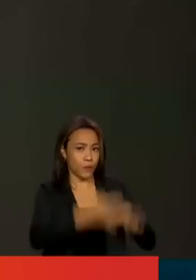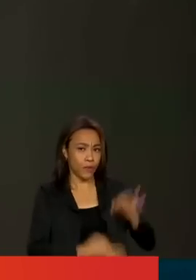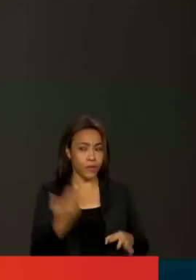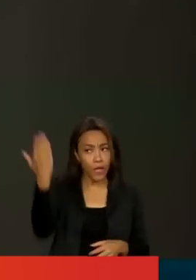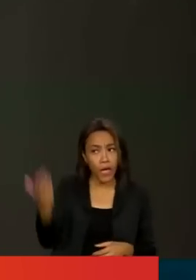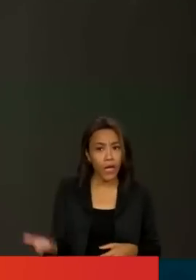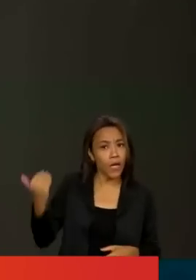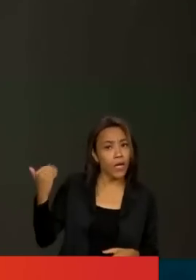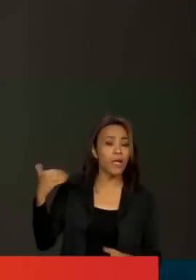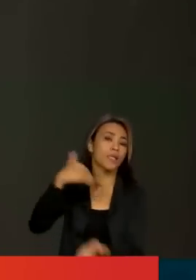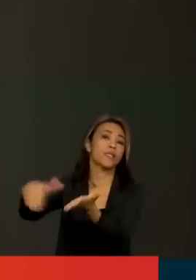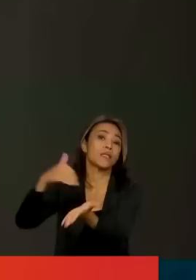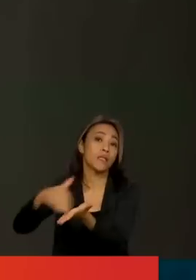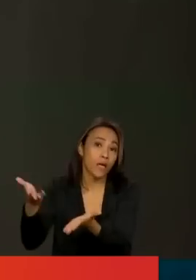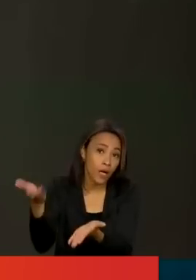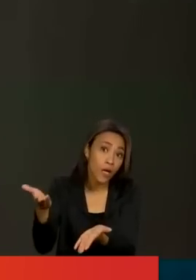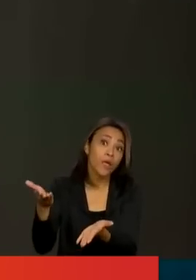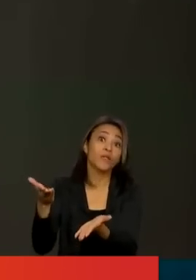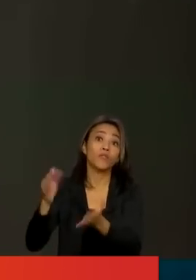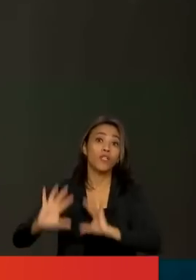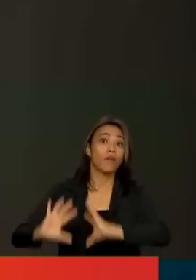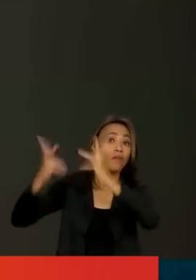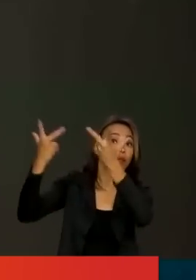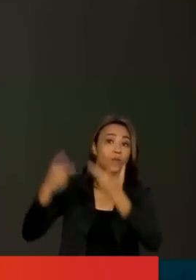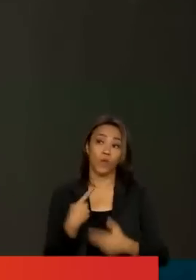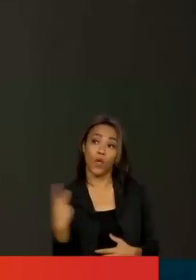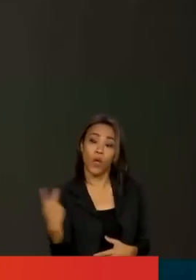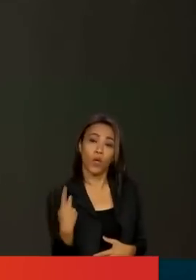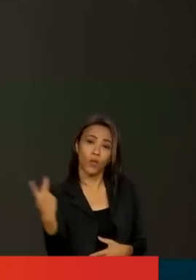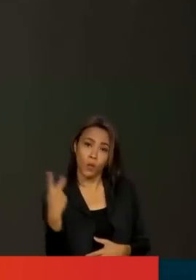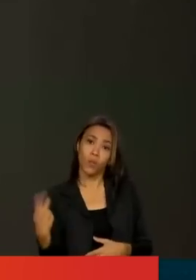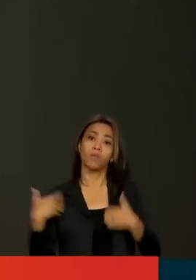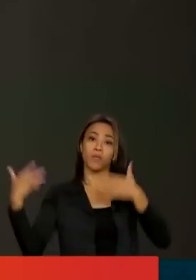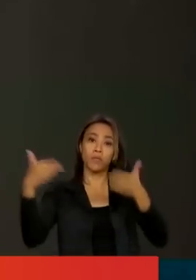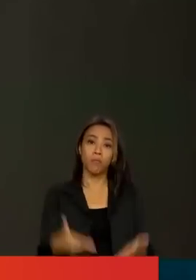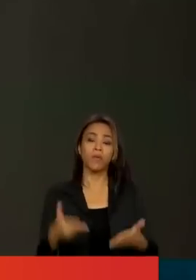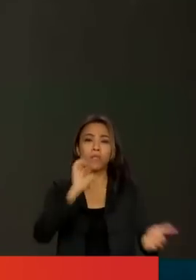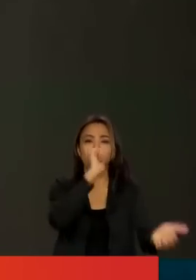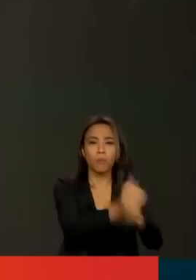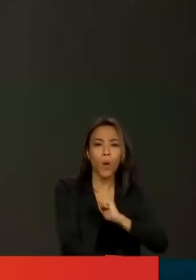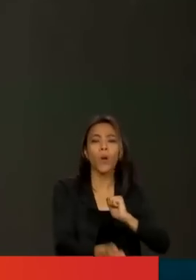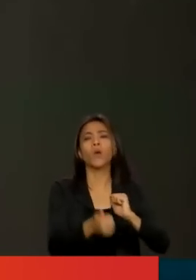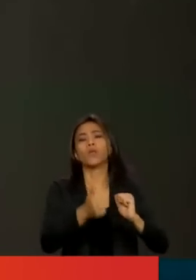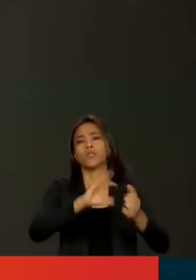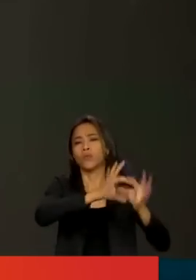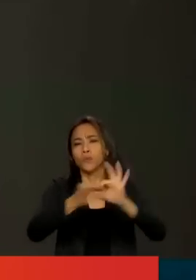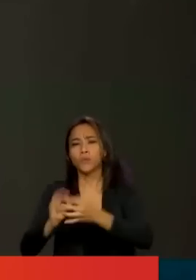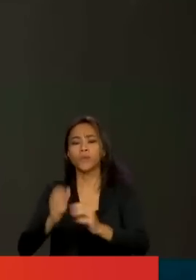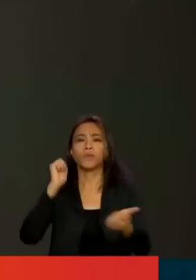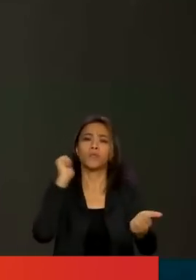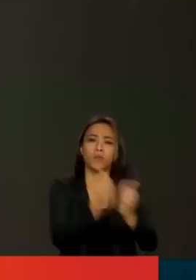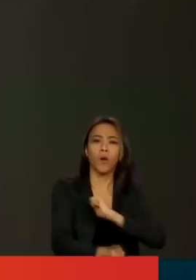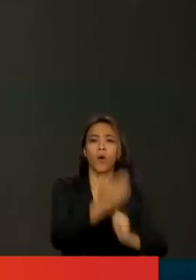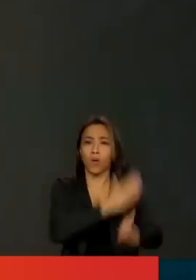da secretária de grandes eventos é participamos das Olimpíadas paraolimpíadas toda uma coordenação